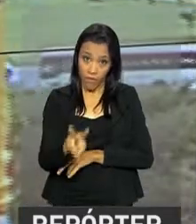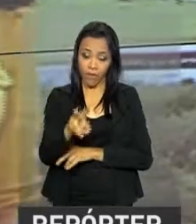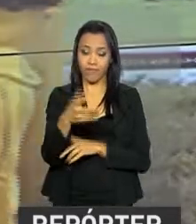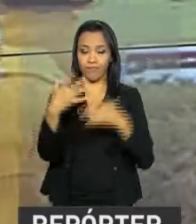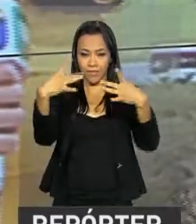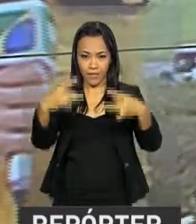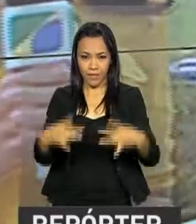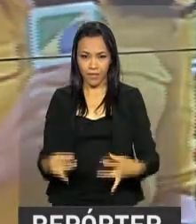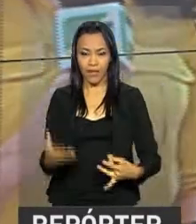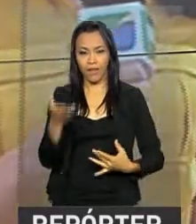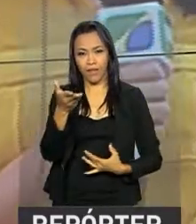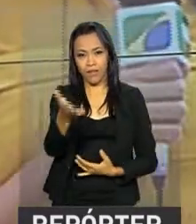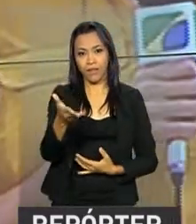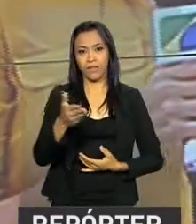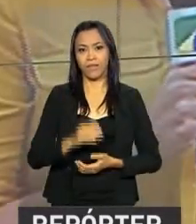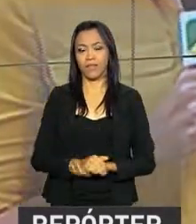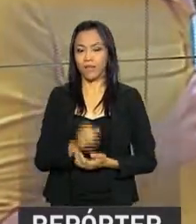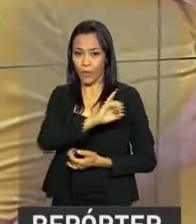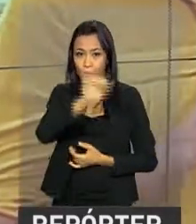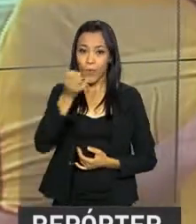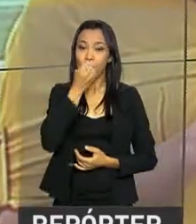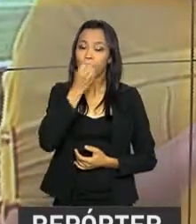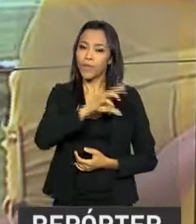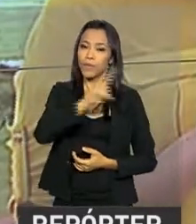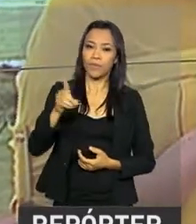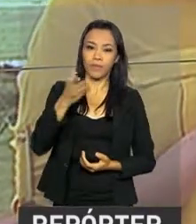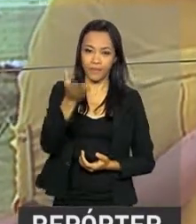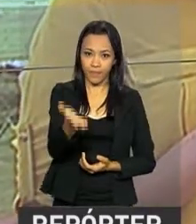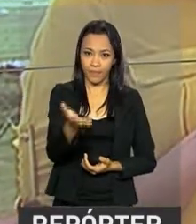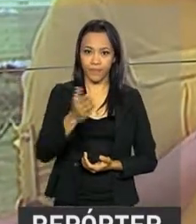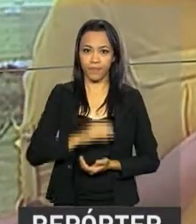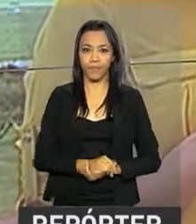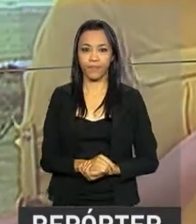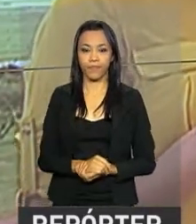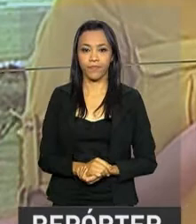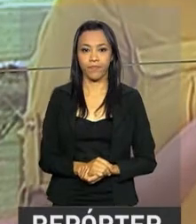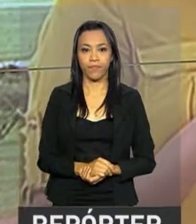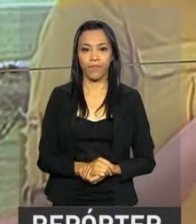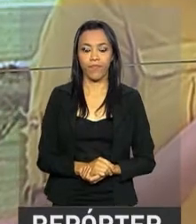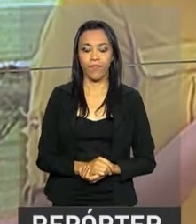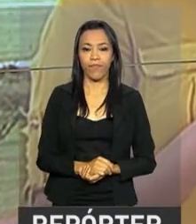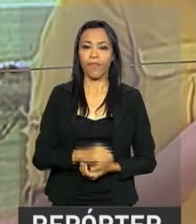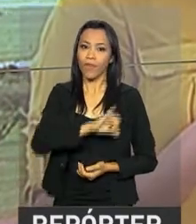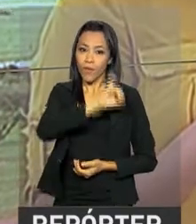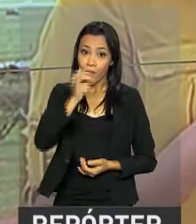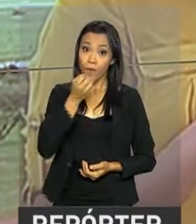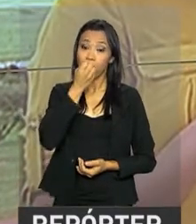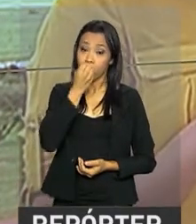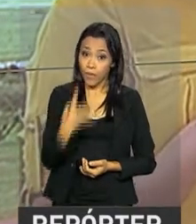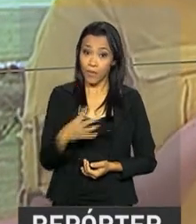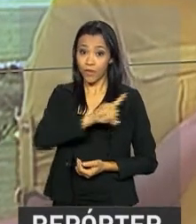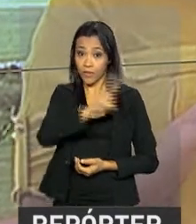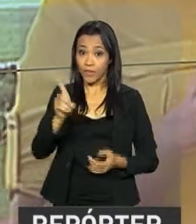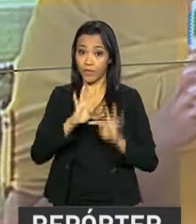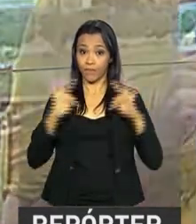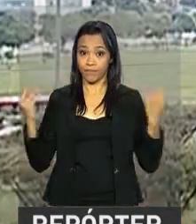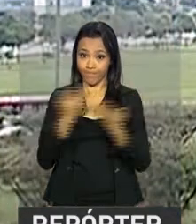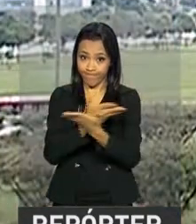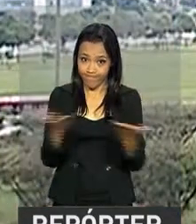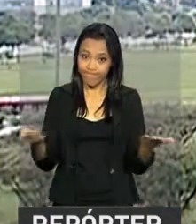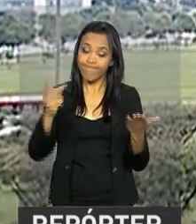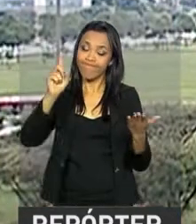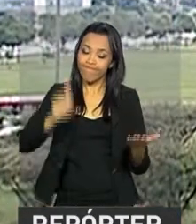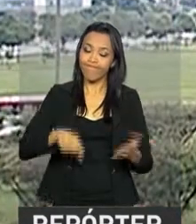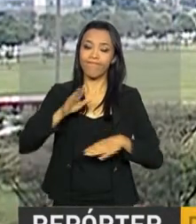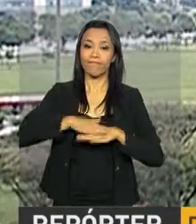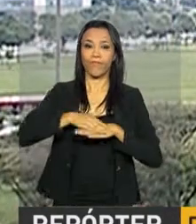repórter paula de orti foi paola bom dia pra você foi renata bom dia pra você bom dia a todos pois é o